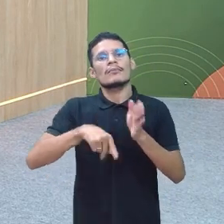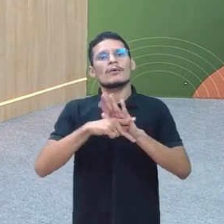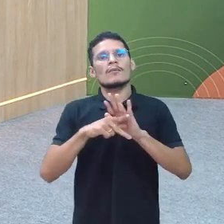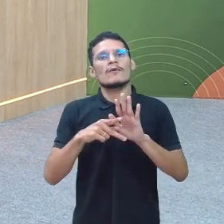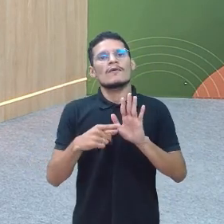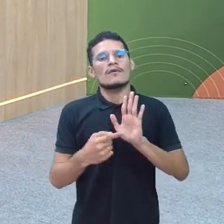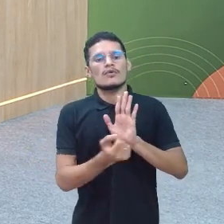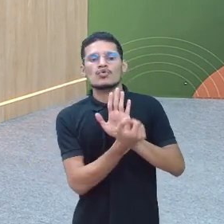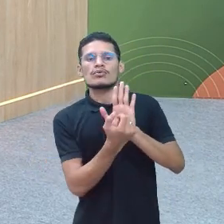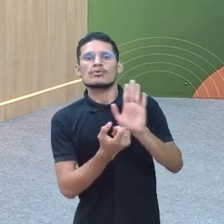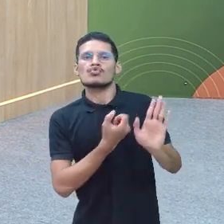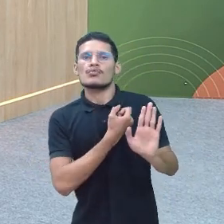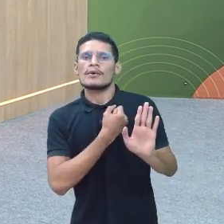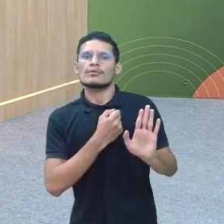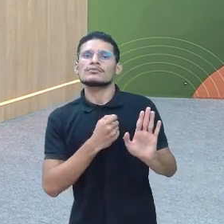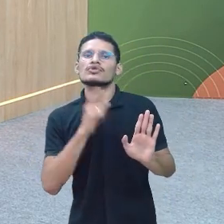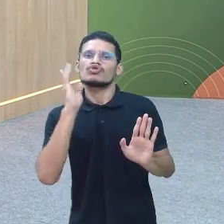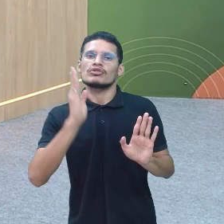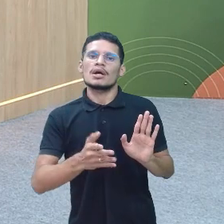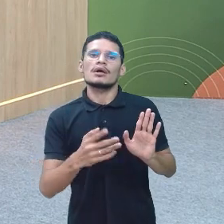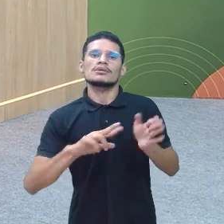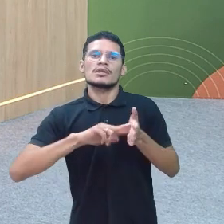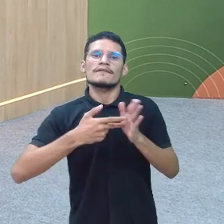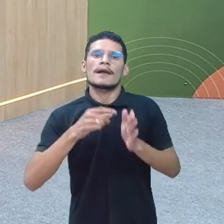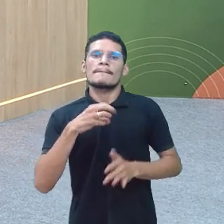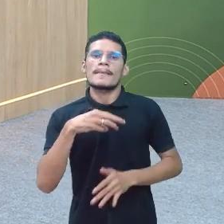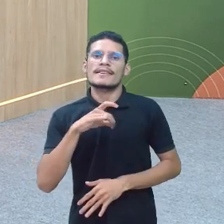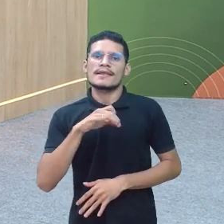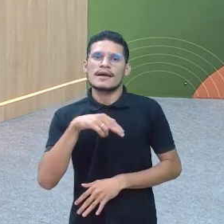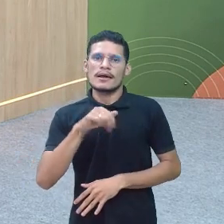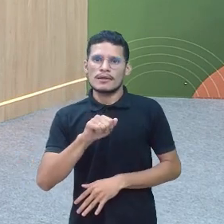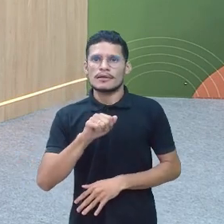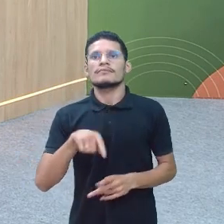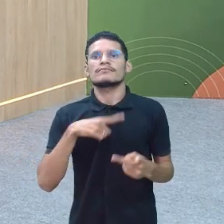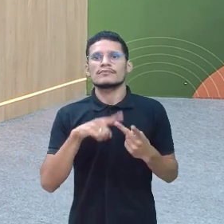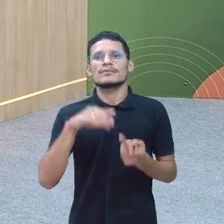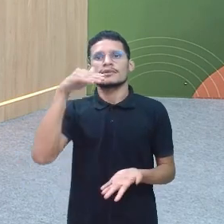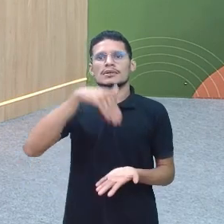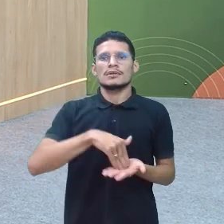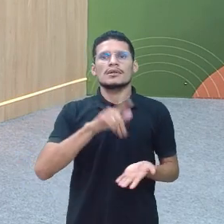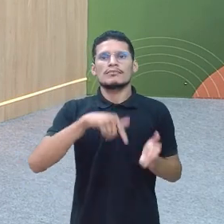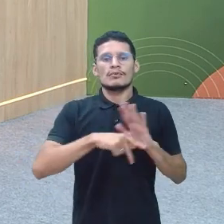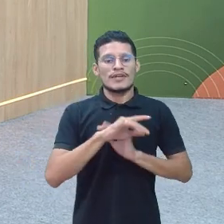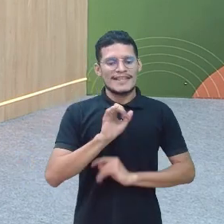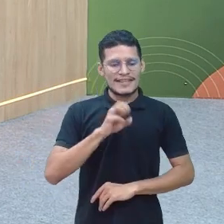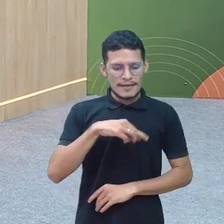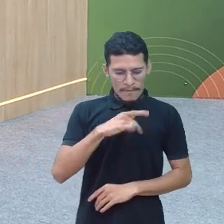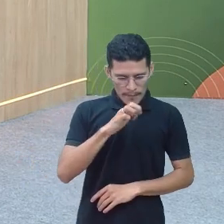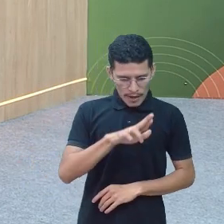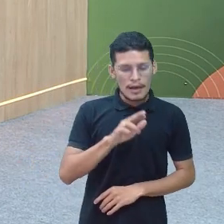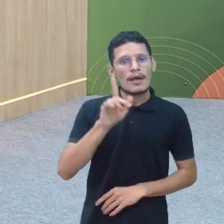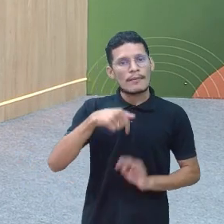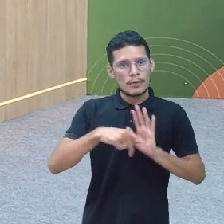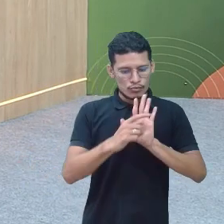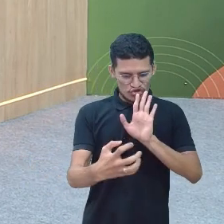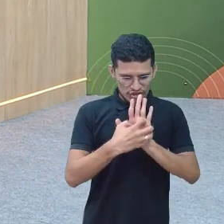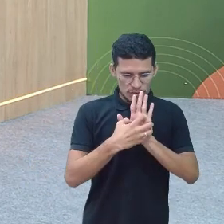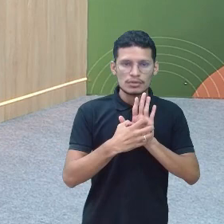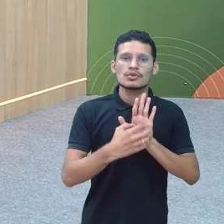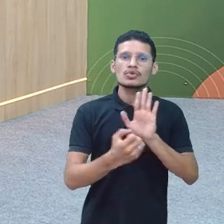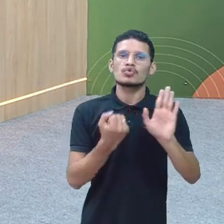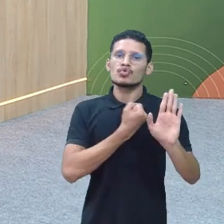vai significar essa mediana, tá? Aqui a gente já tem, ó, quantidade ímpar, eu vou ter de fato o número que vai ficar no meio,